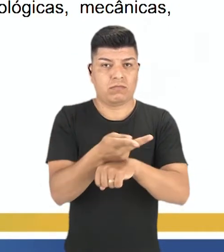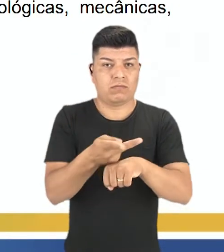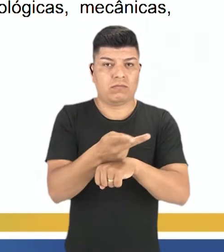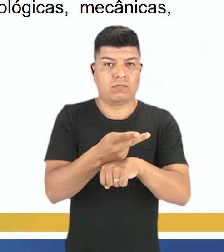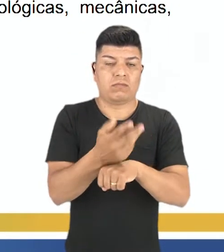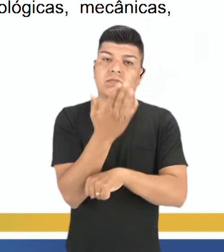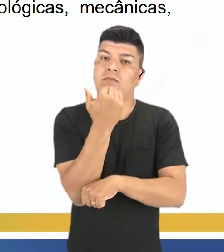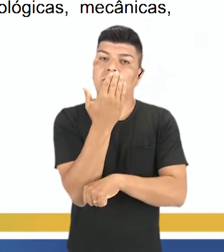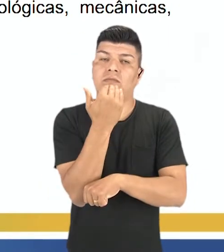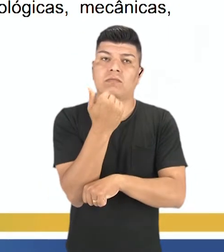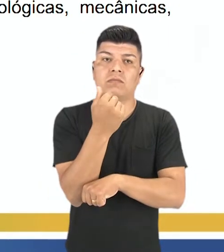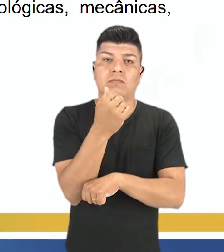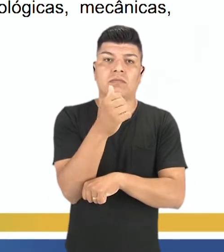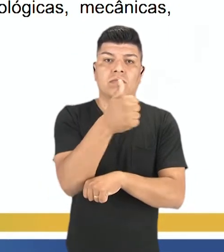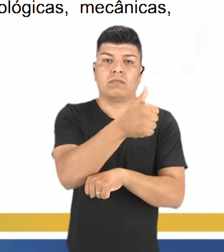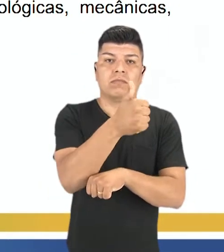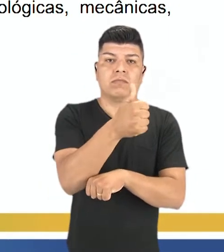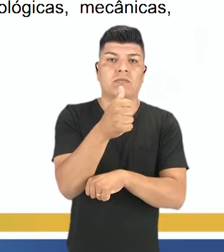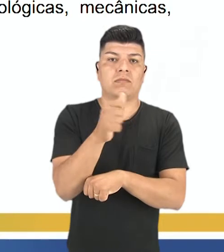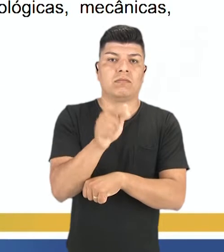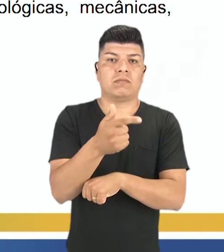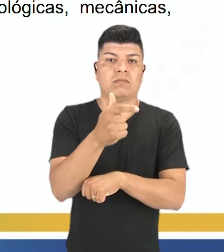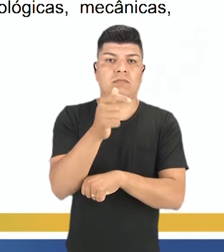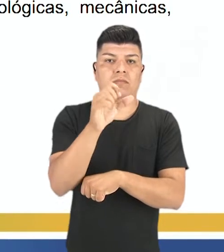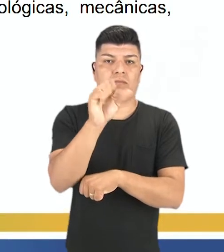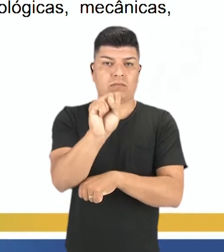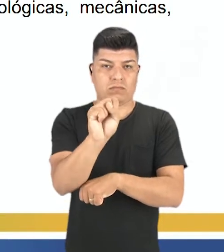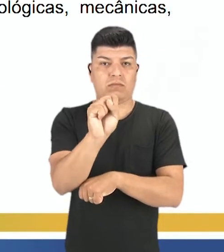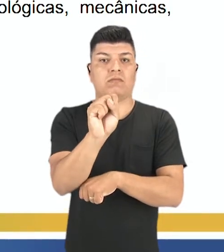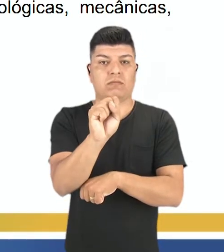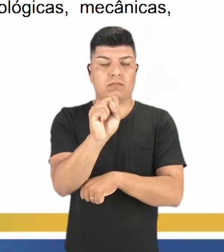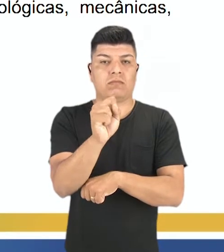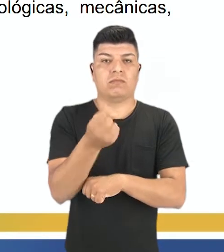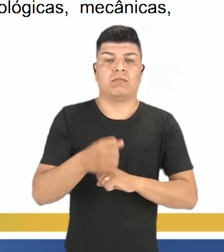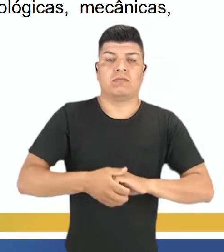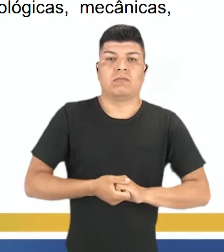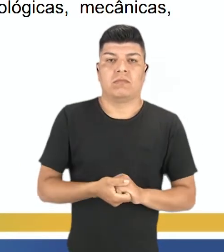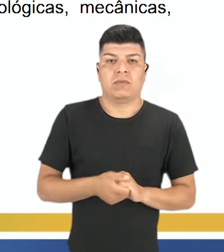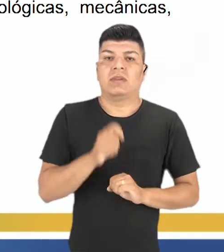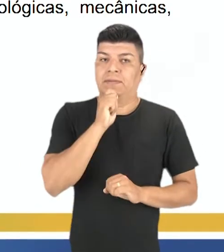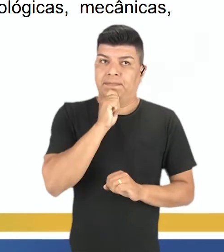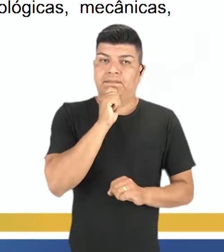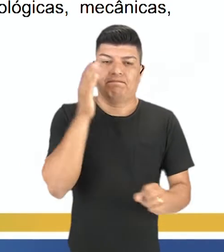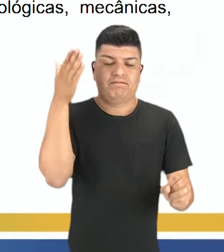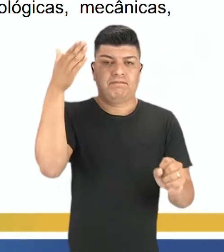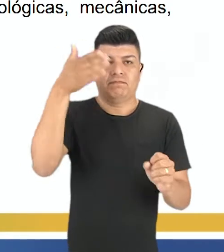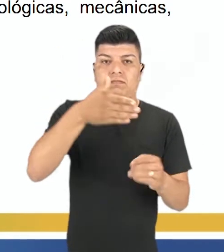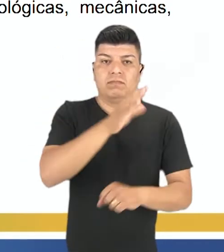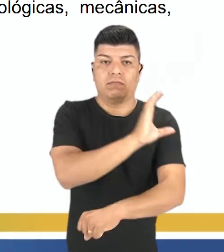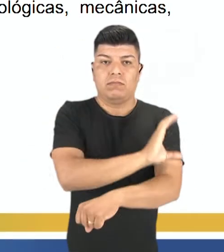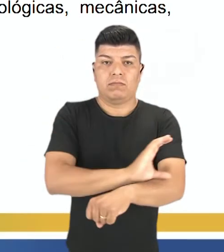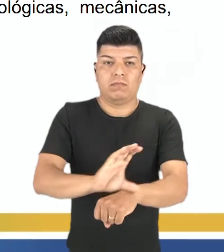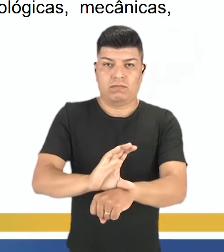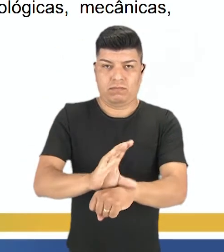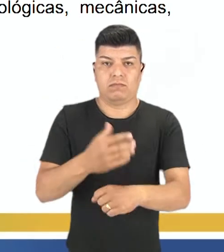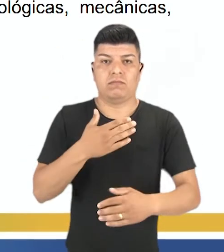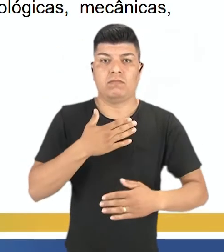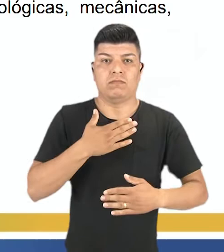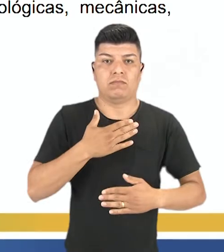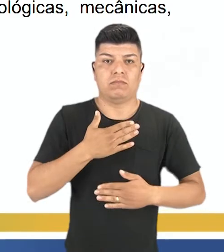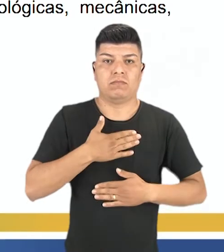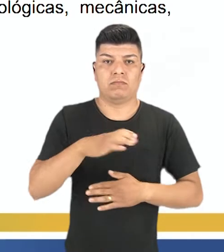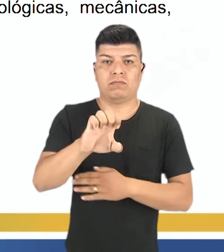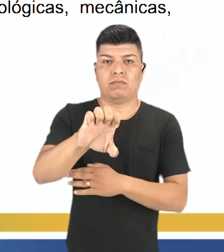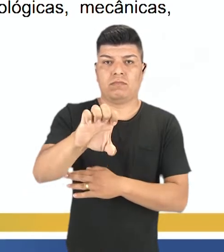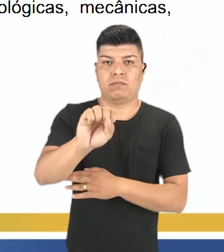alimentação. E 11,8% sobre medicamentos e suplementos. Ou seja, ainda estão muito voltadas para a cultura da estética, que as